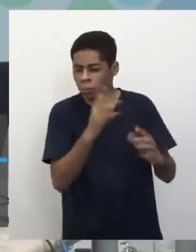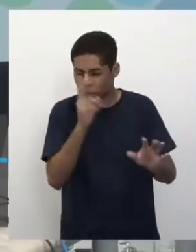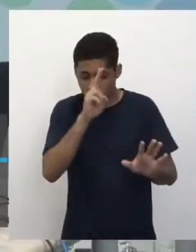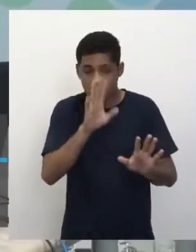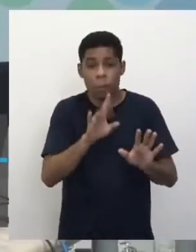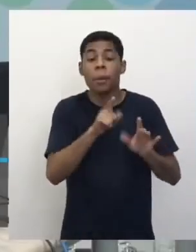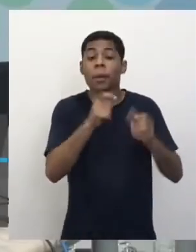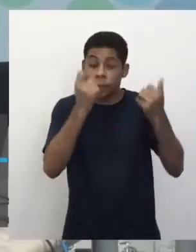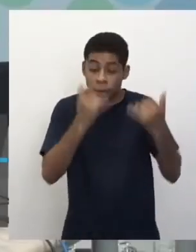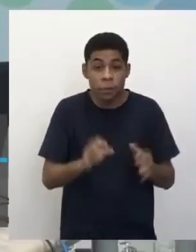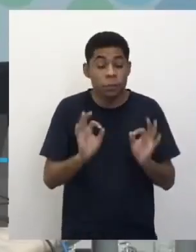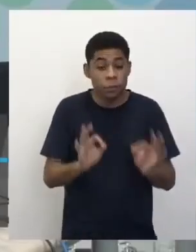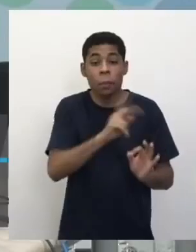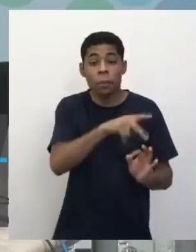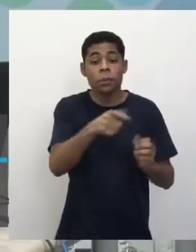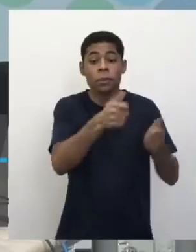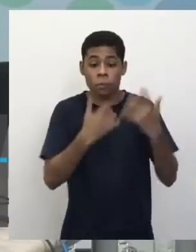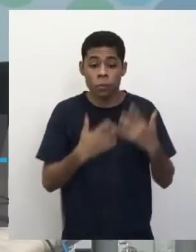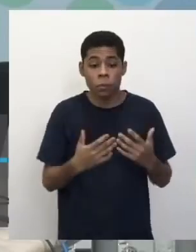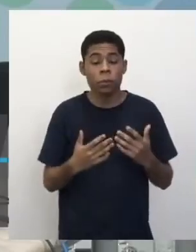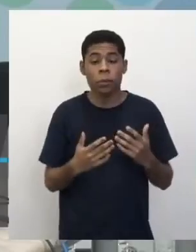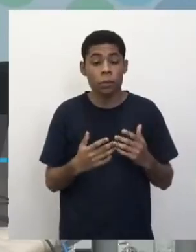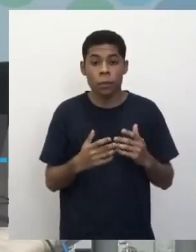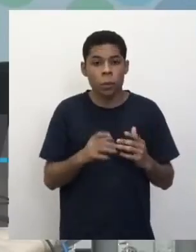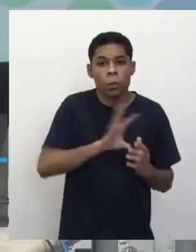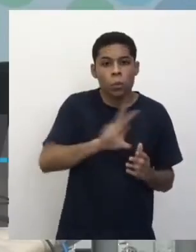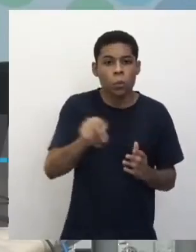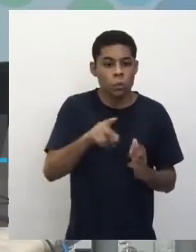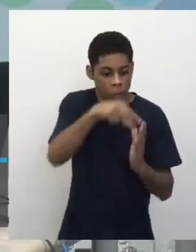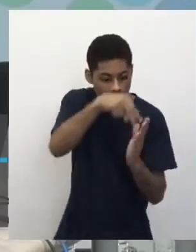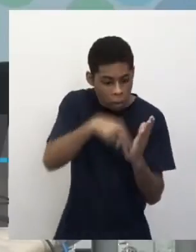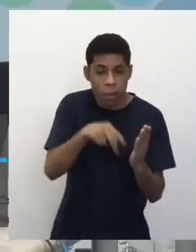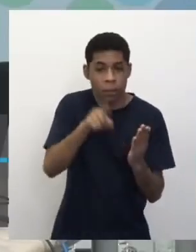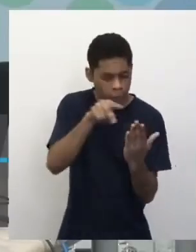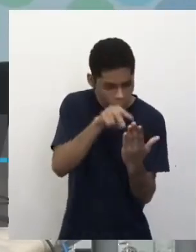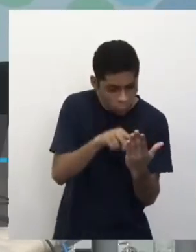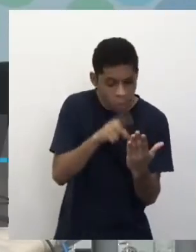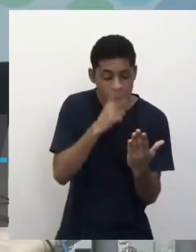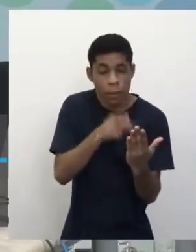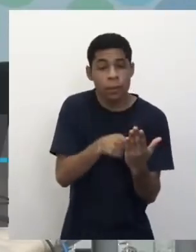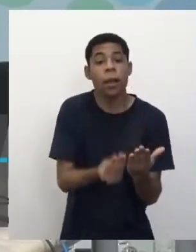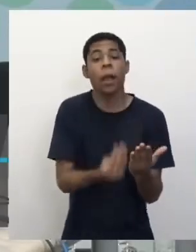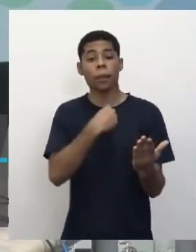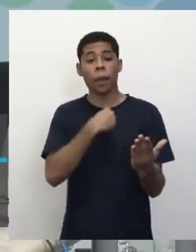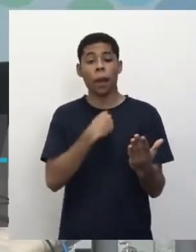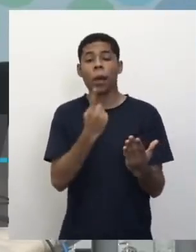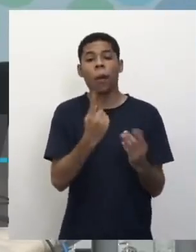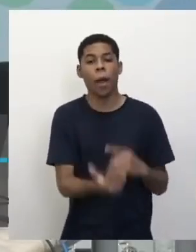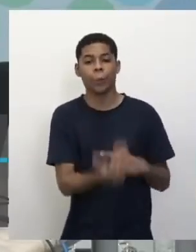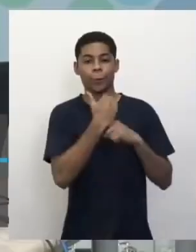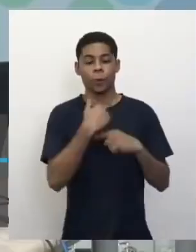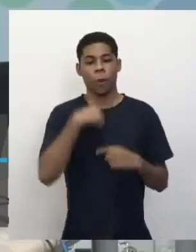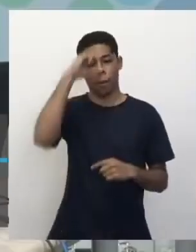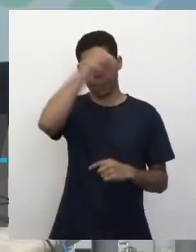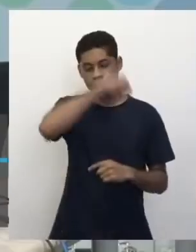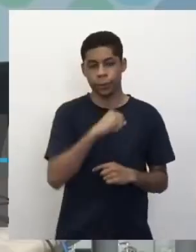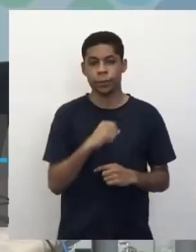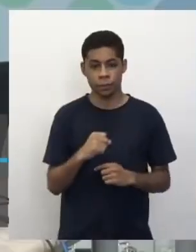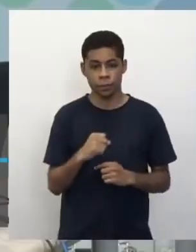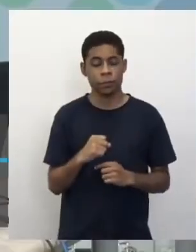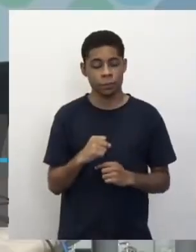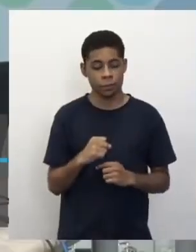falava exatamente, a professora dizia que exatamente toda narrativa traz uma mensagem, uma lição, né? Não